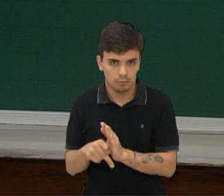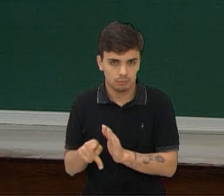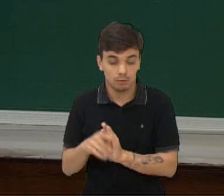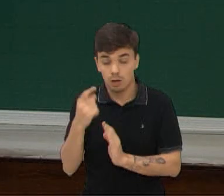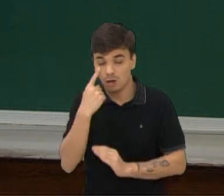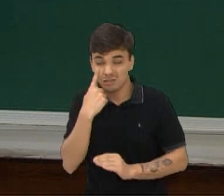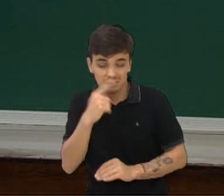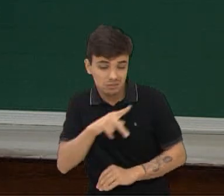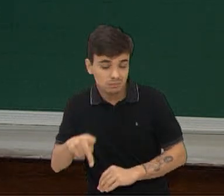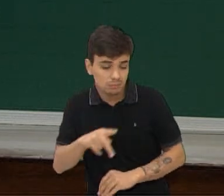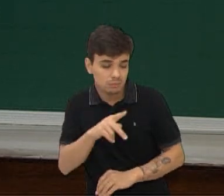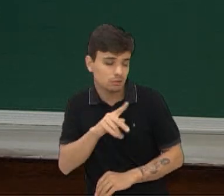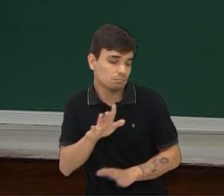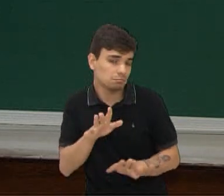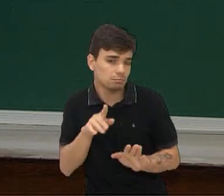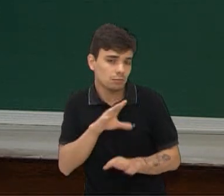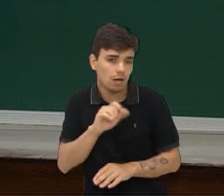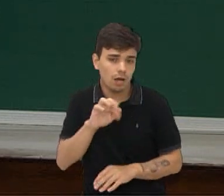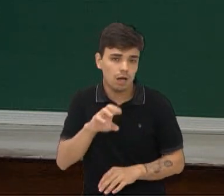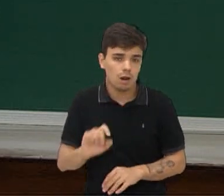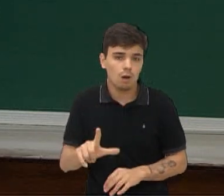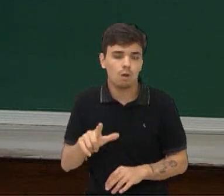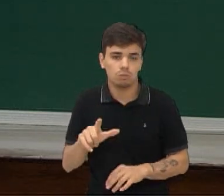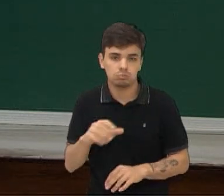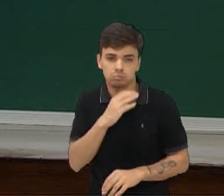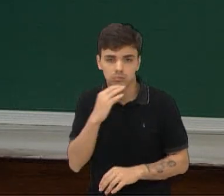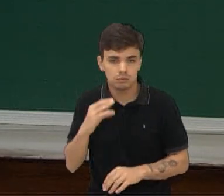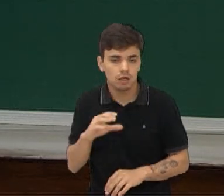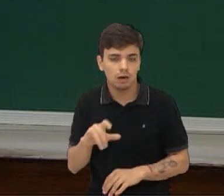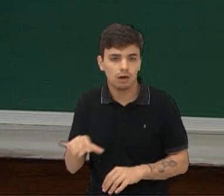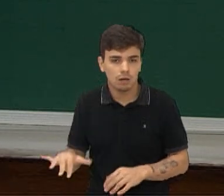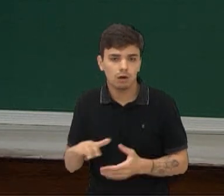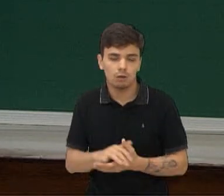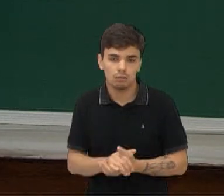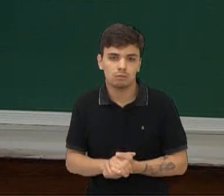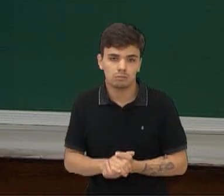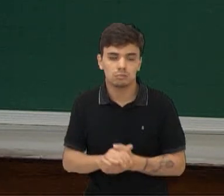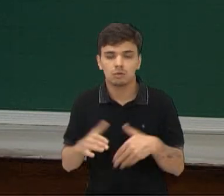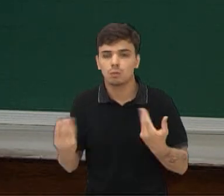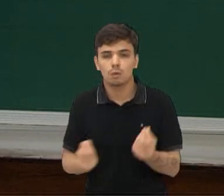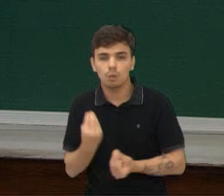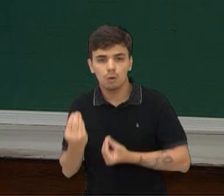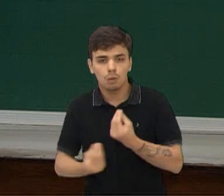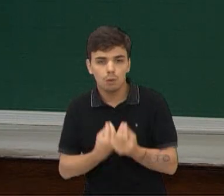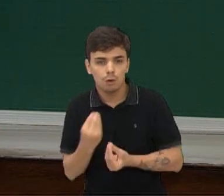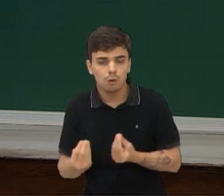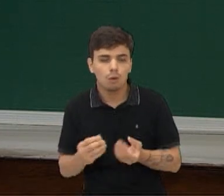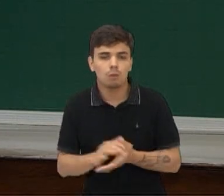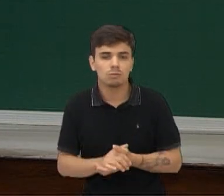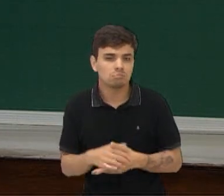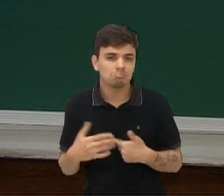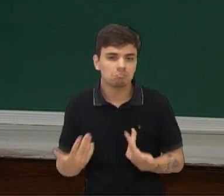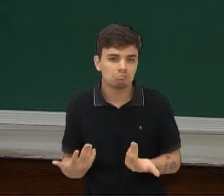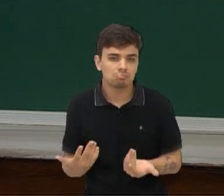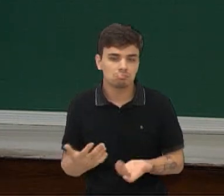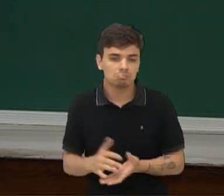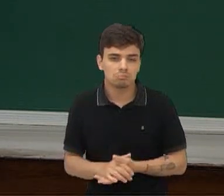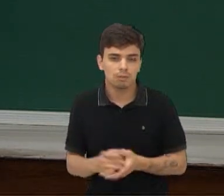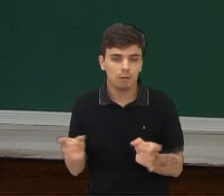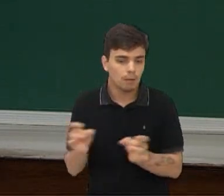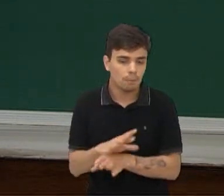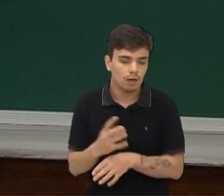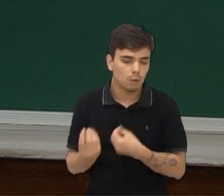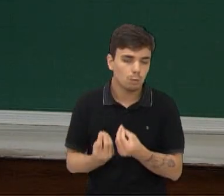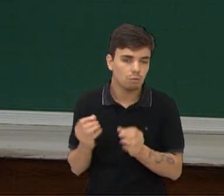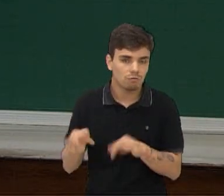fala: professora Carol, como que eu faço para concluir um texto? Eu não consigo, eu já fiz, já escrevi, tá, mas e agora? Para acabar, como que eu faço